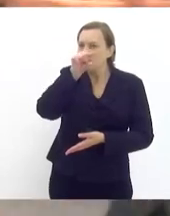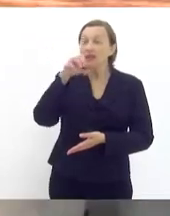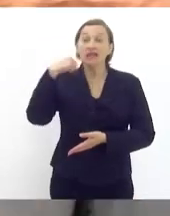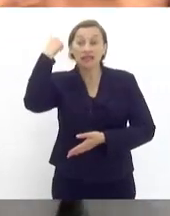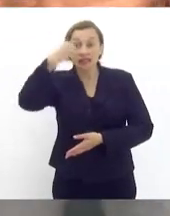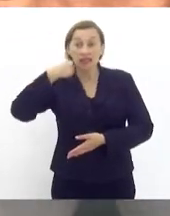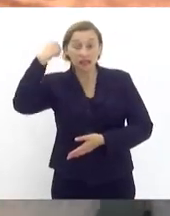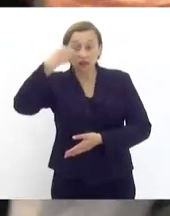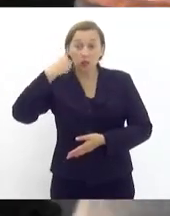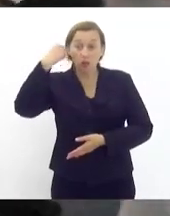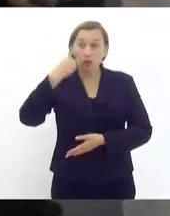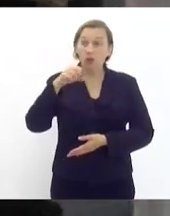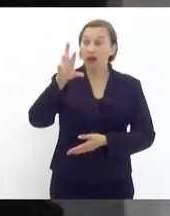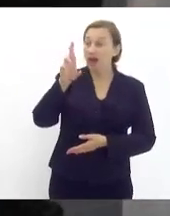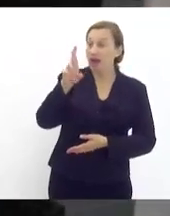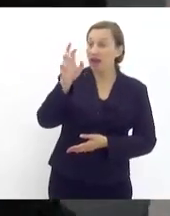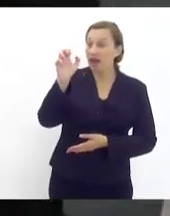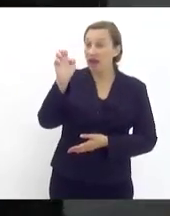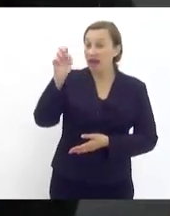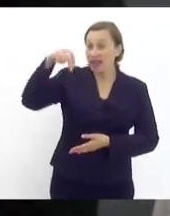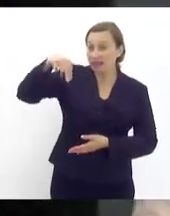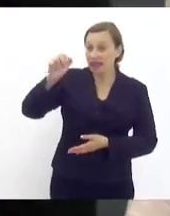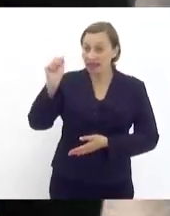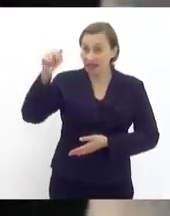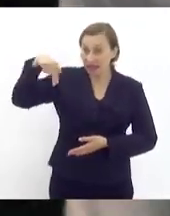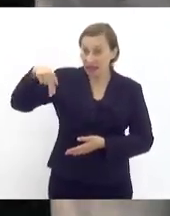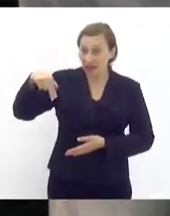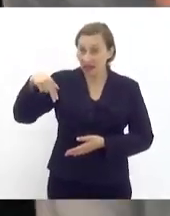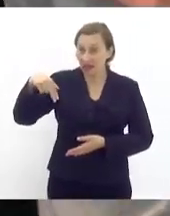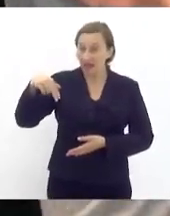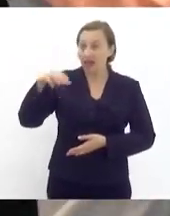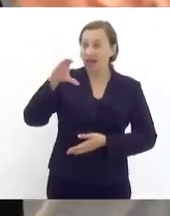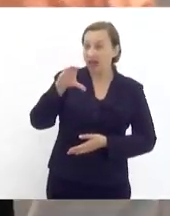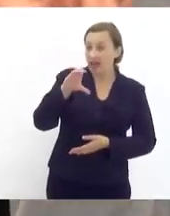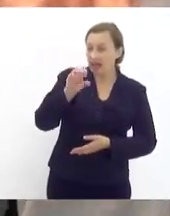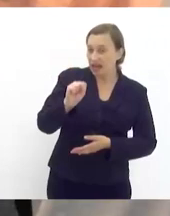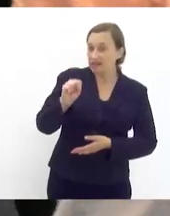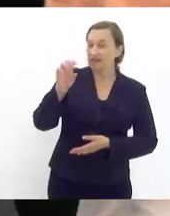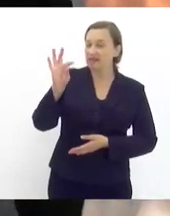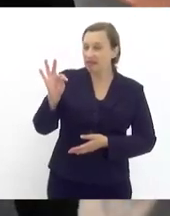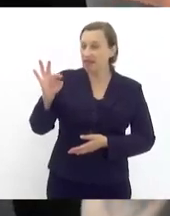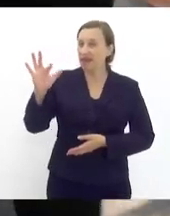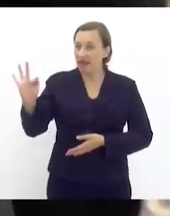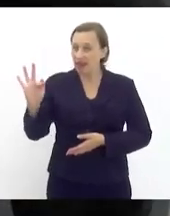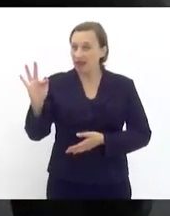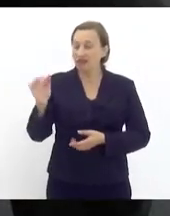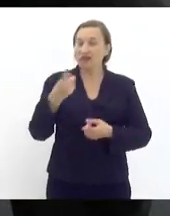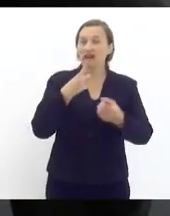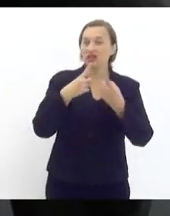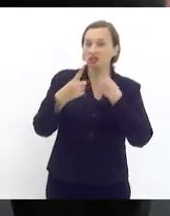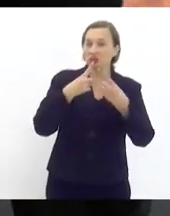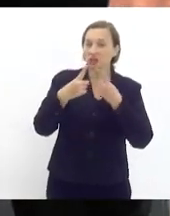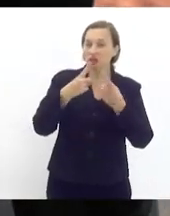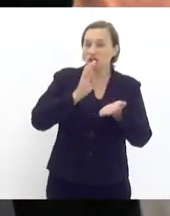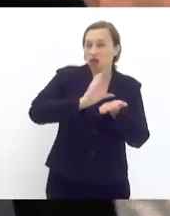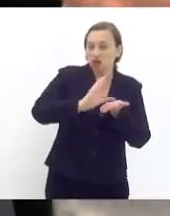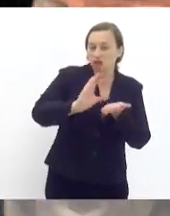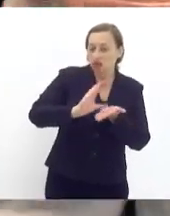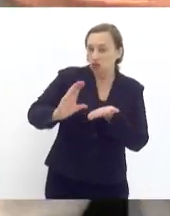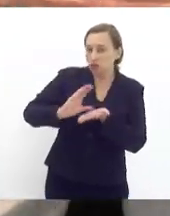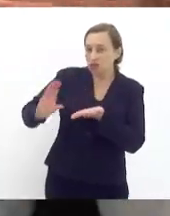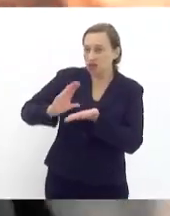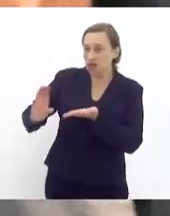Calheiros em que indústria o STF voltará a debater a redistribuição dos royalties do